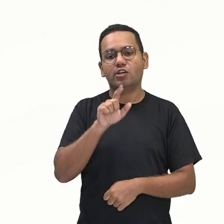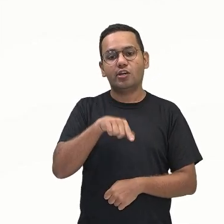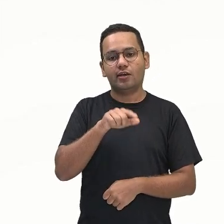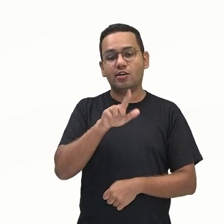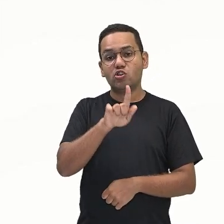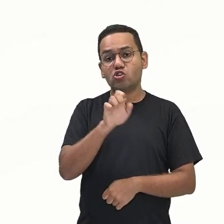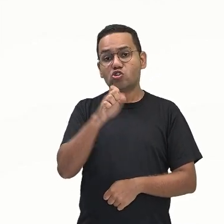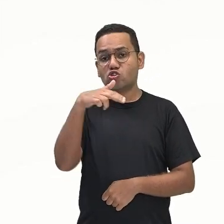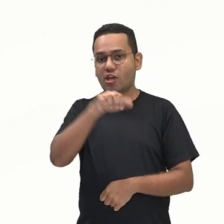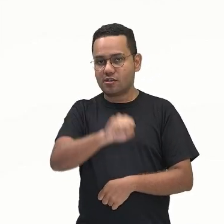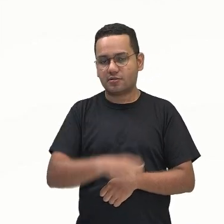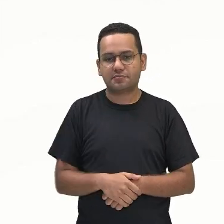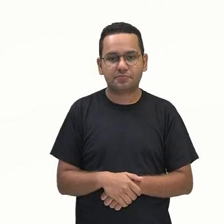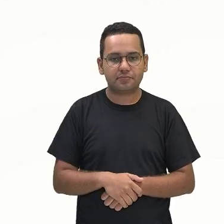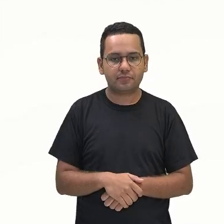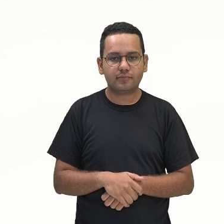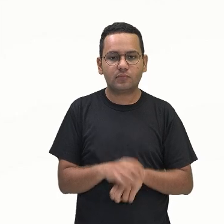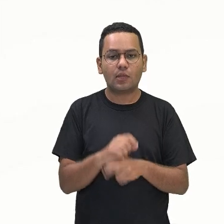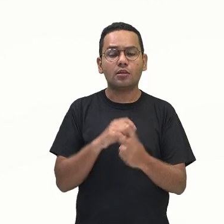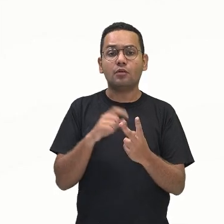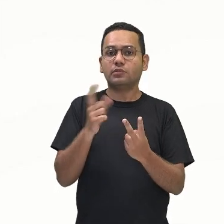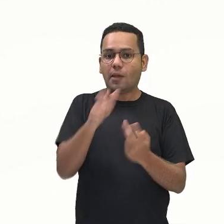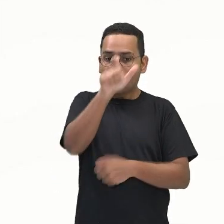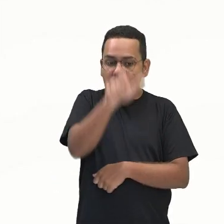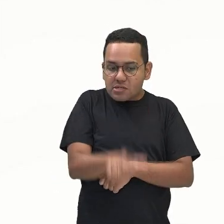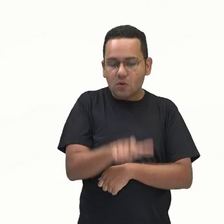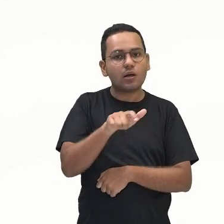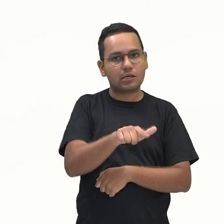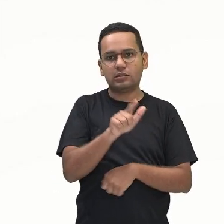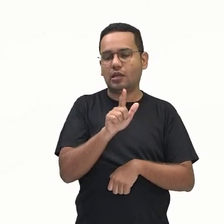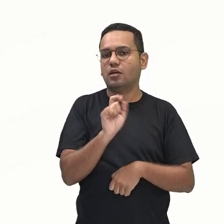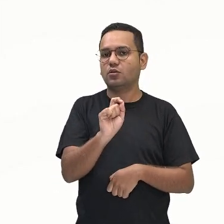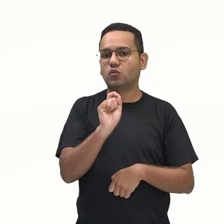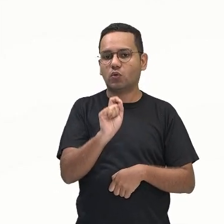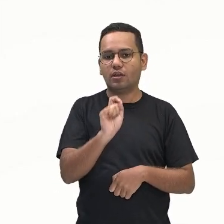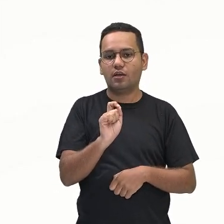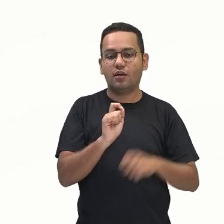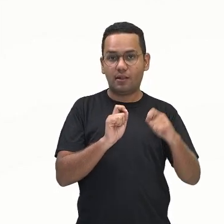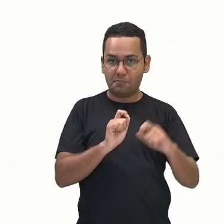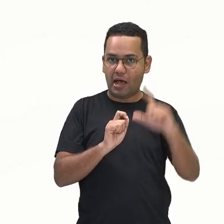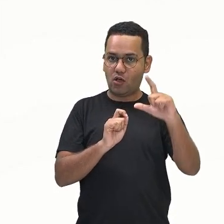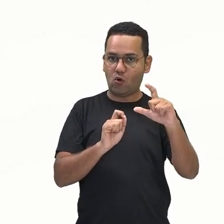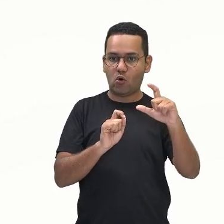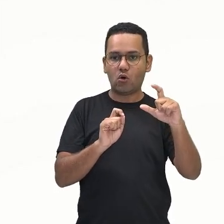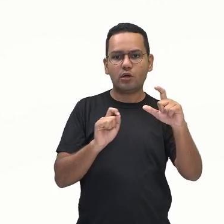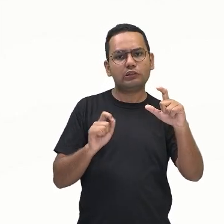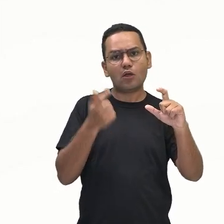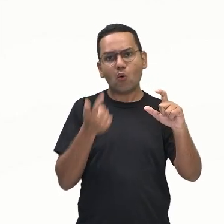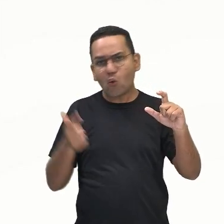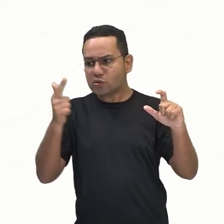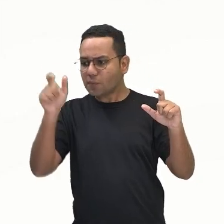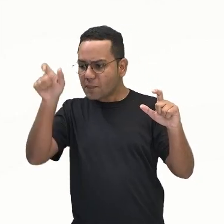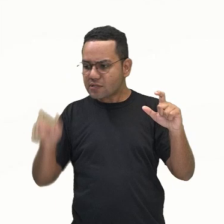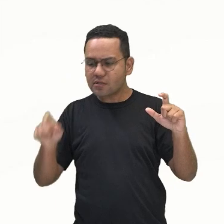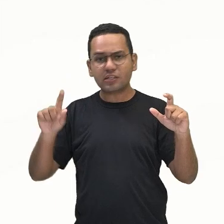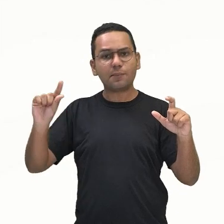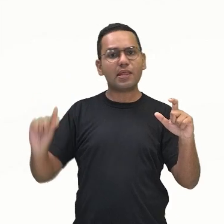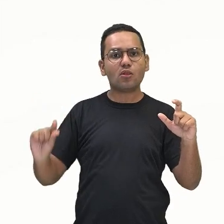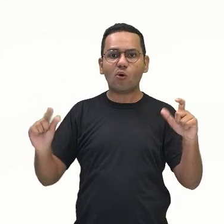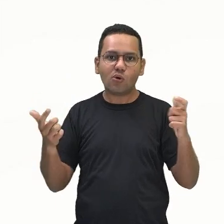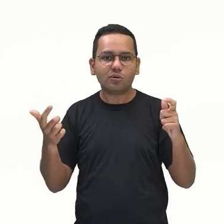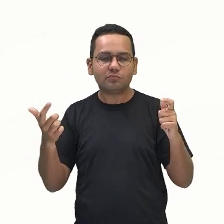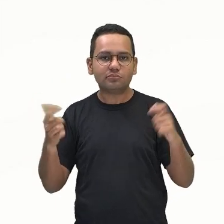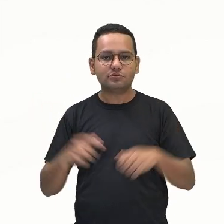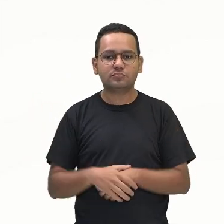dominantes, 2 alelos dominantes, e vai ter pessoas que vão receber 2 alelos recessivos. E existem ainda aquelas que